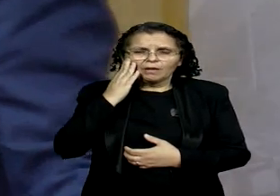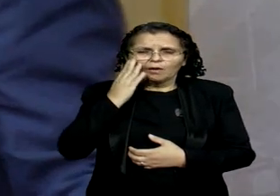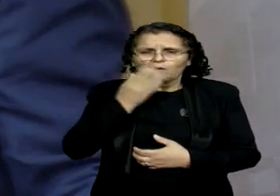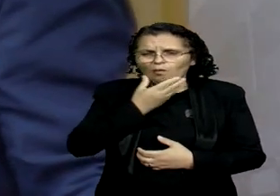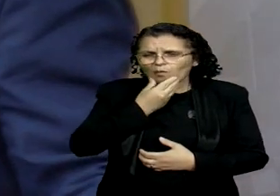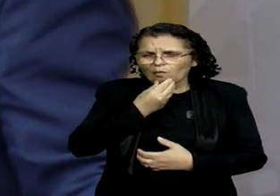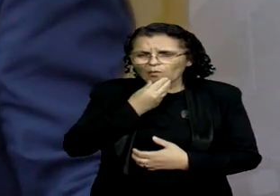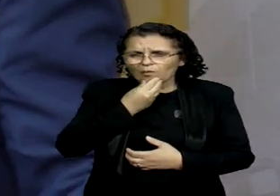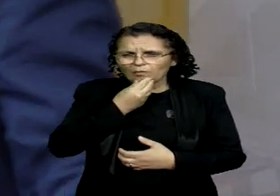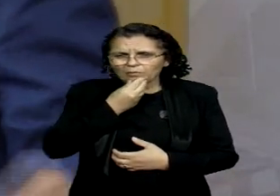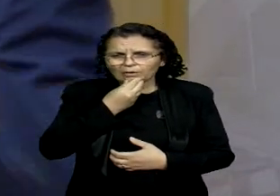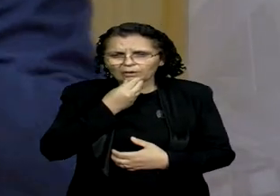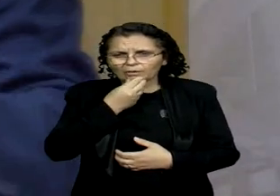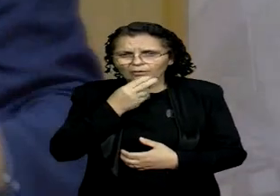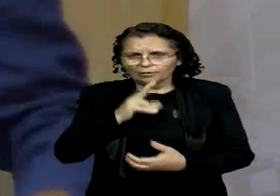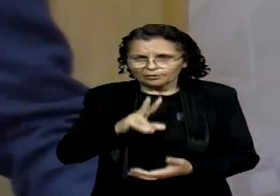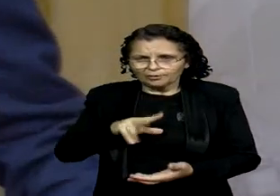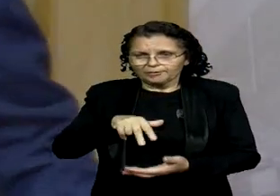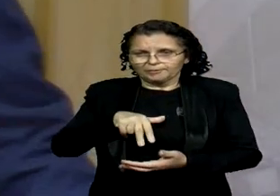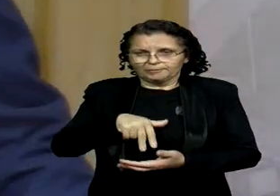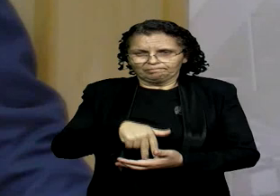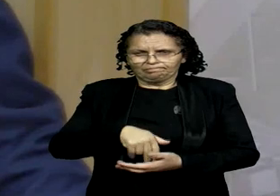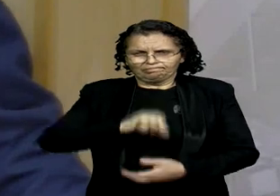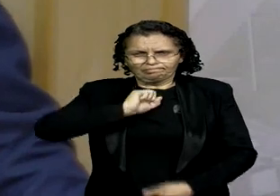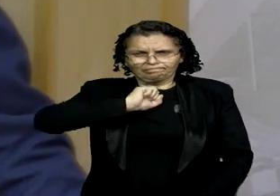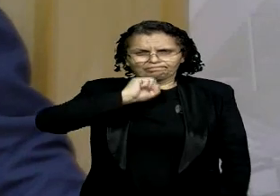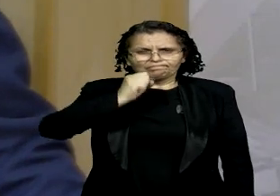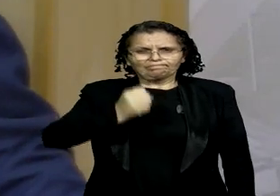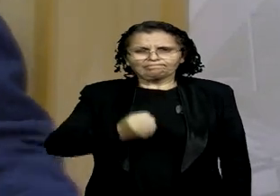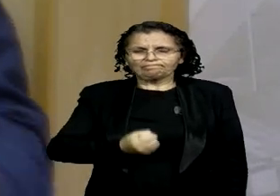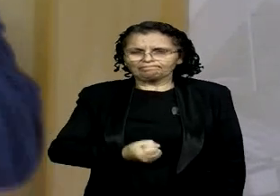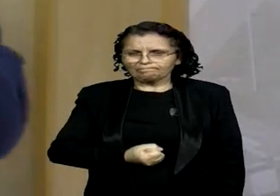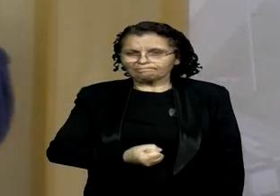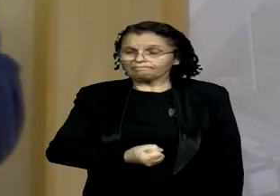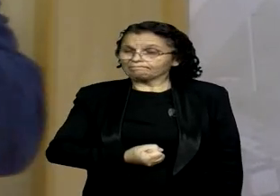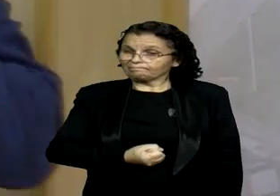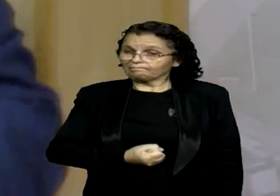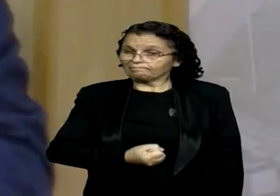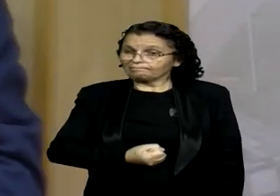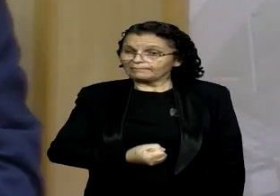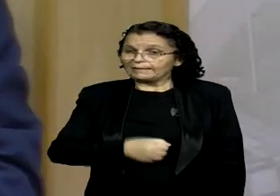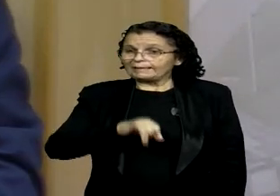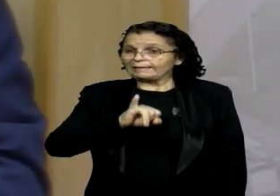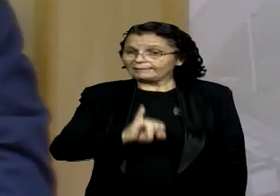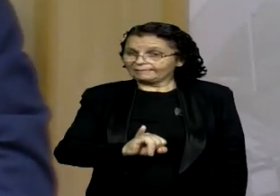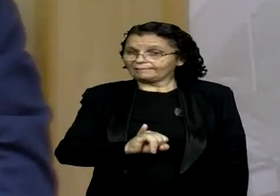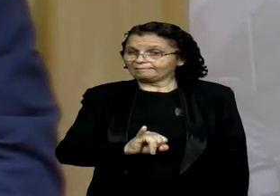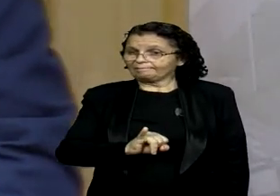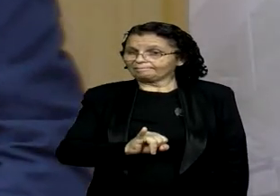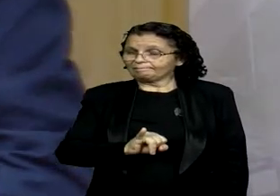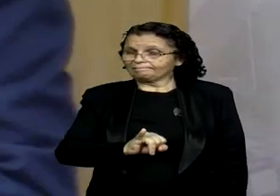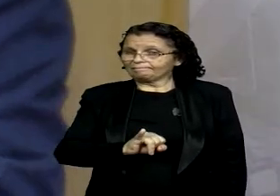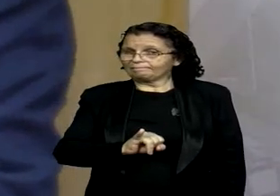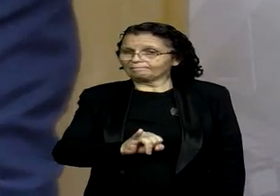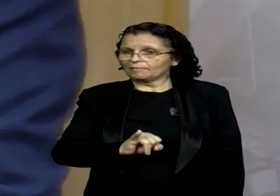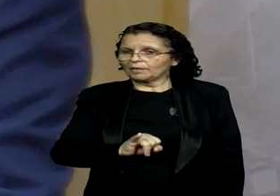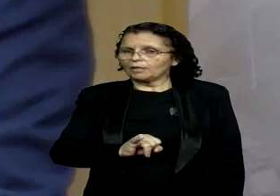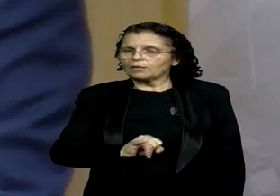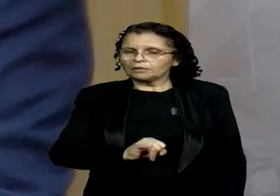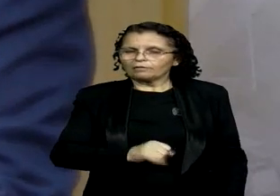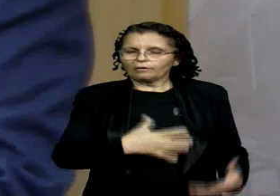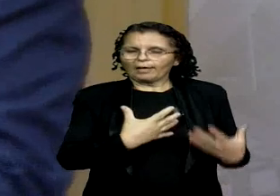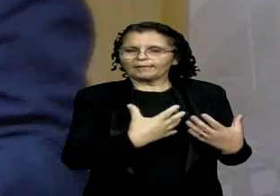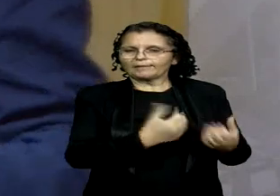igreja, um sacerdote, se é que é sacerdote mesmo, se é que foi